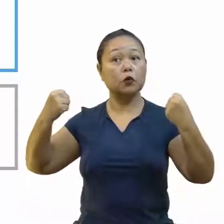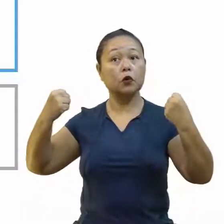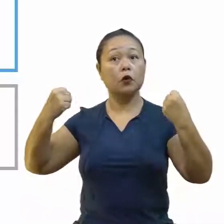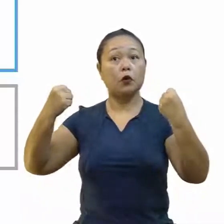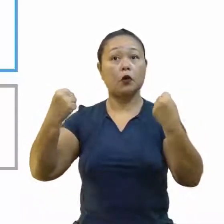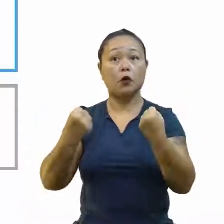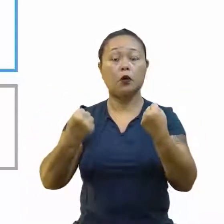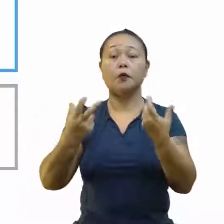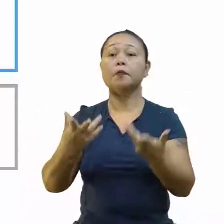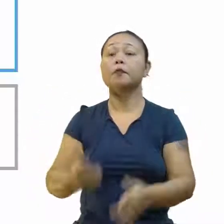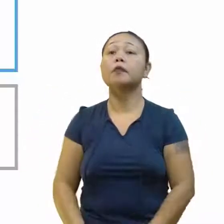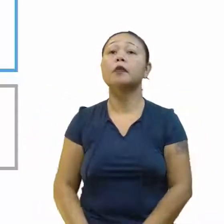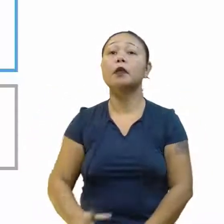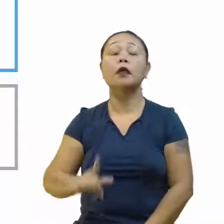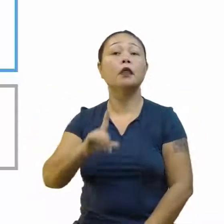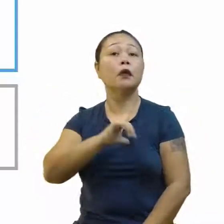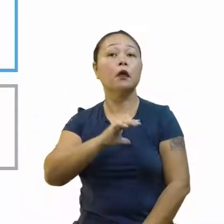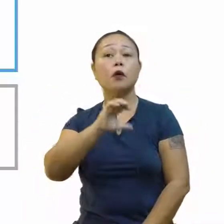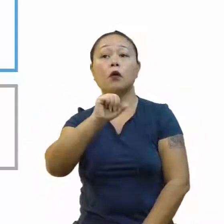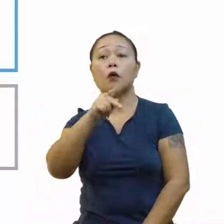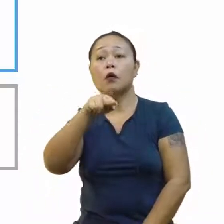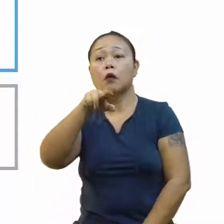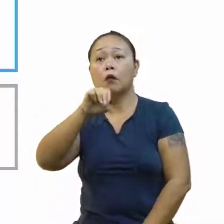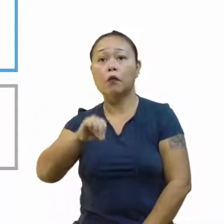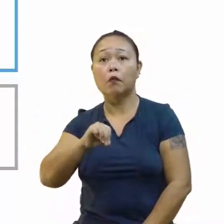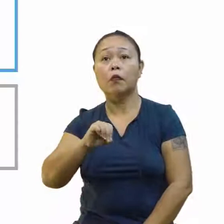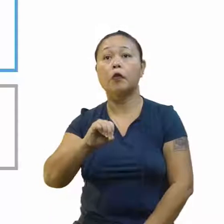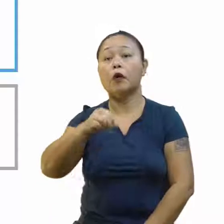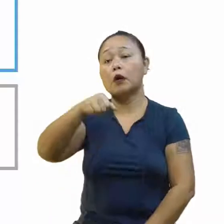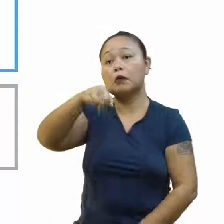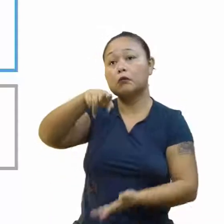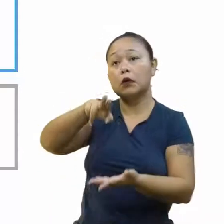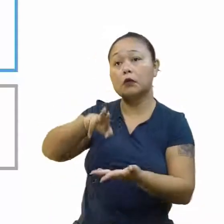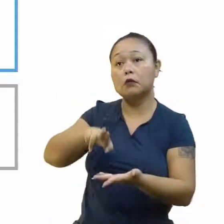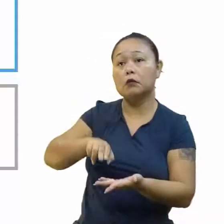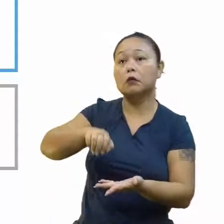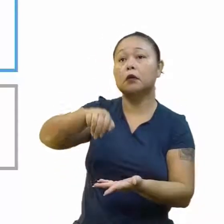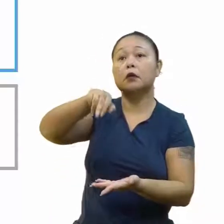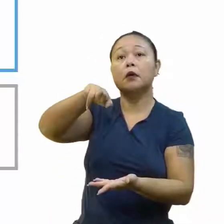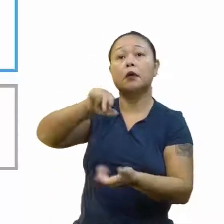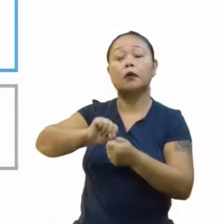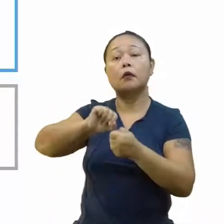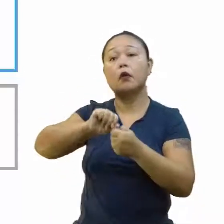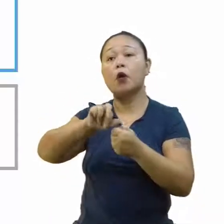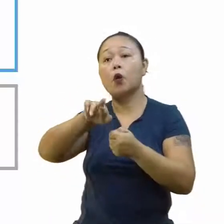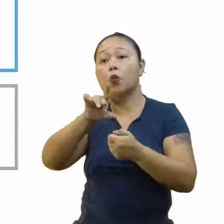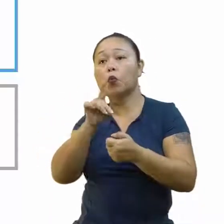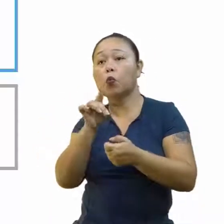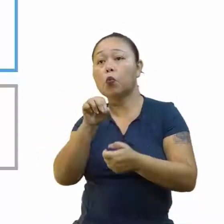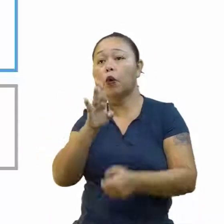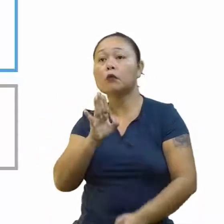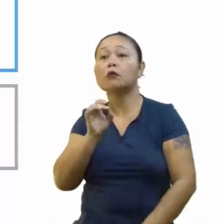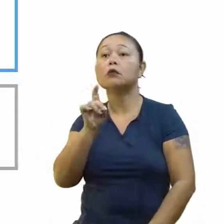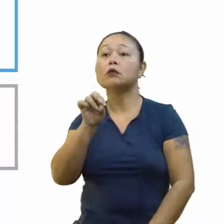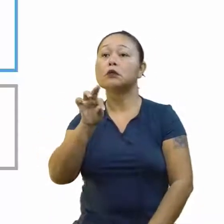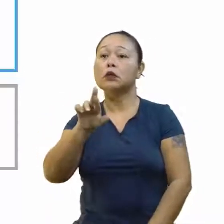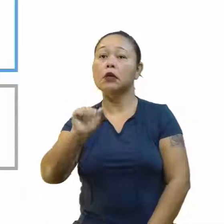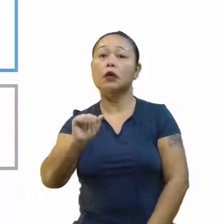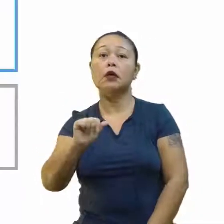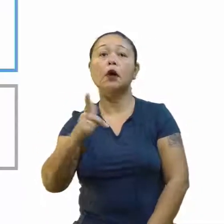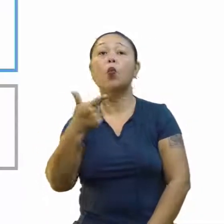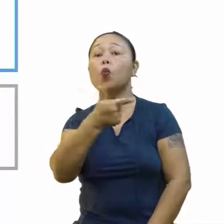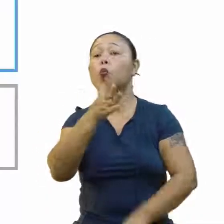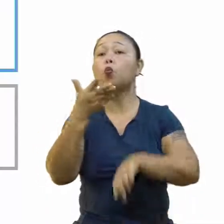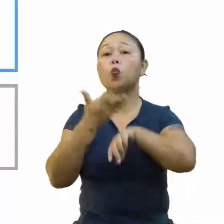de força. Aí nós temos o supino, o agachamento, a rosca direta, exercícios